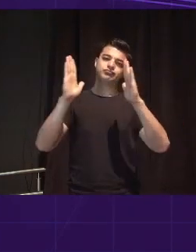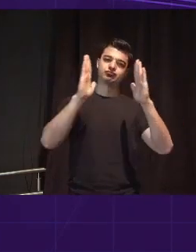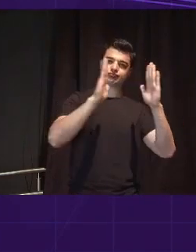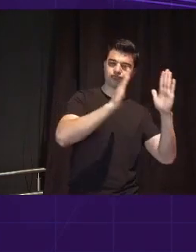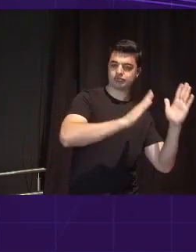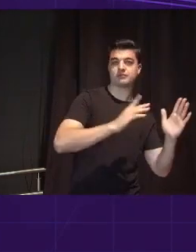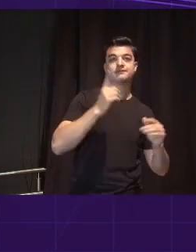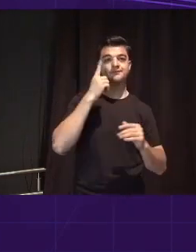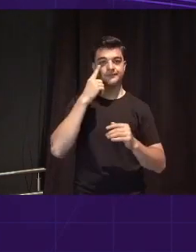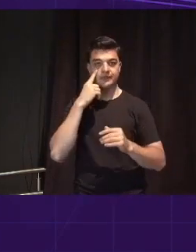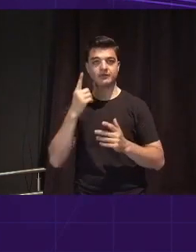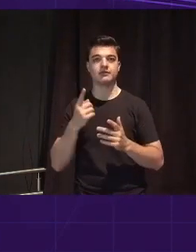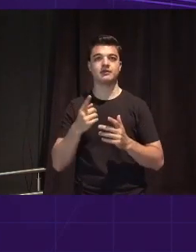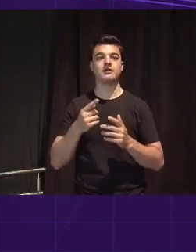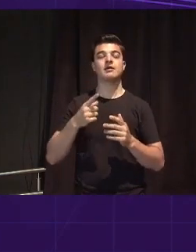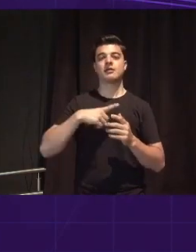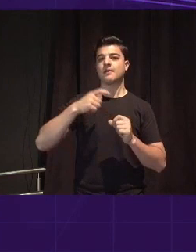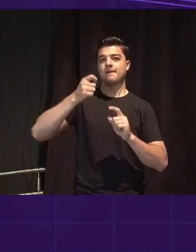e para a